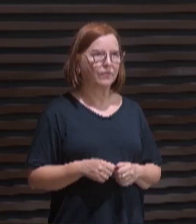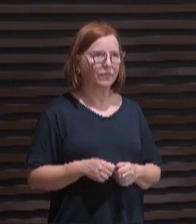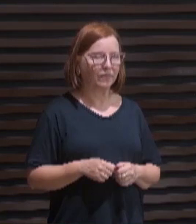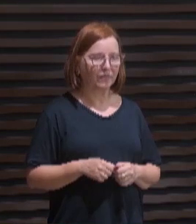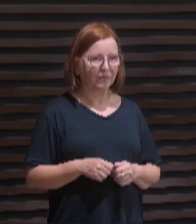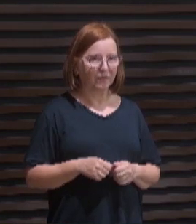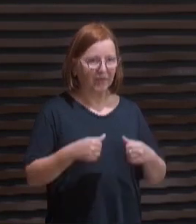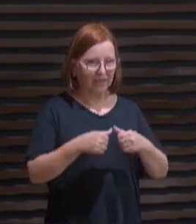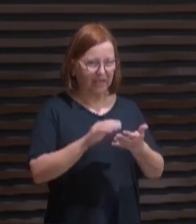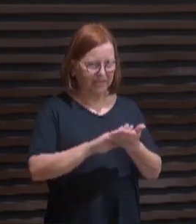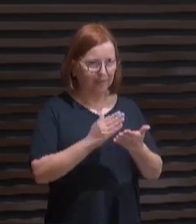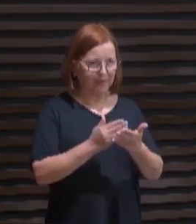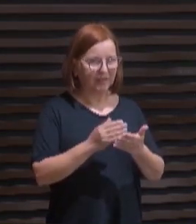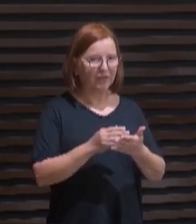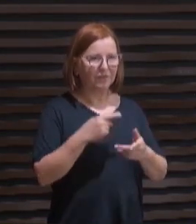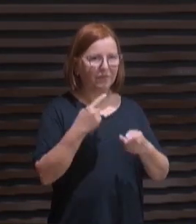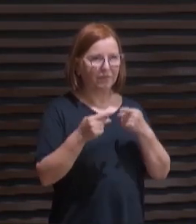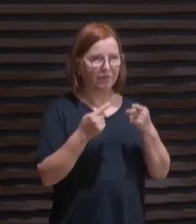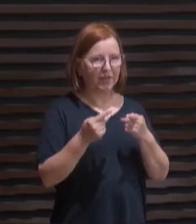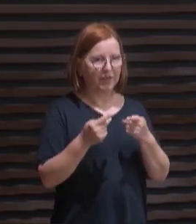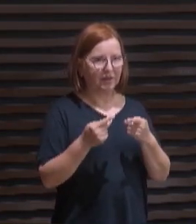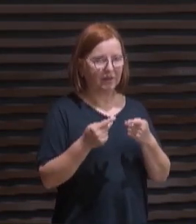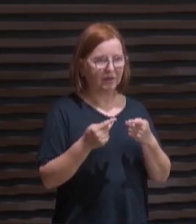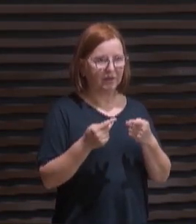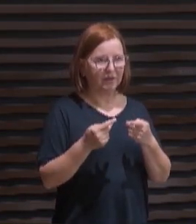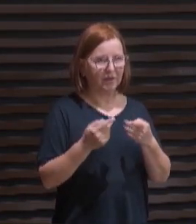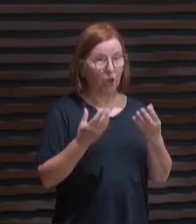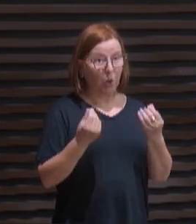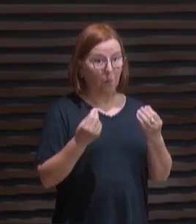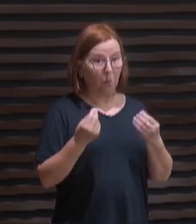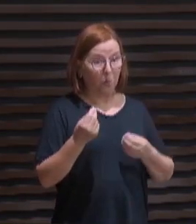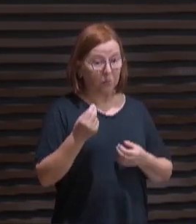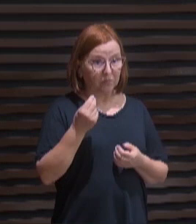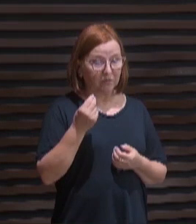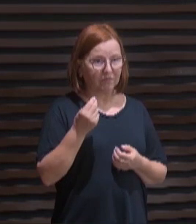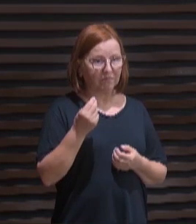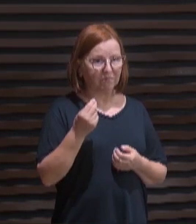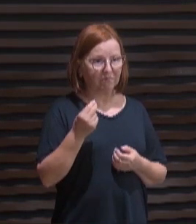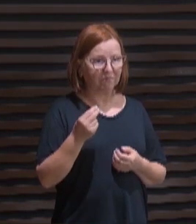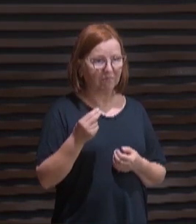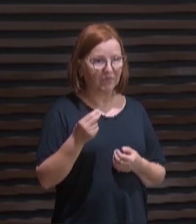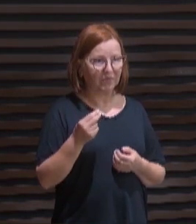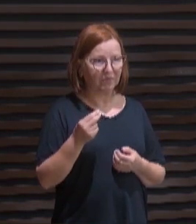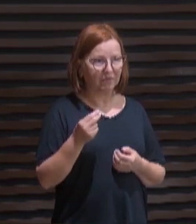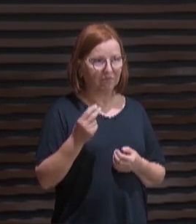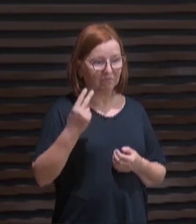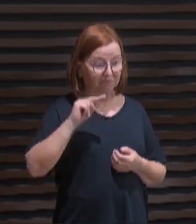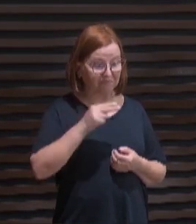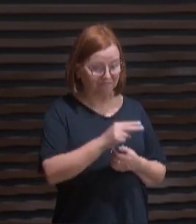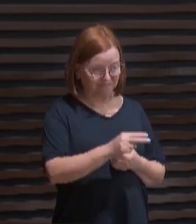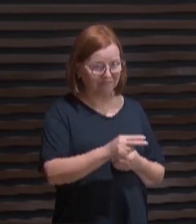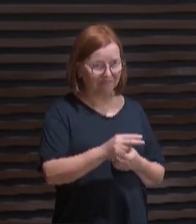essa expressão, muitos o esquadrinharão e o saber se multiplicará. Procura